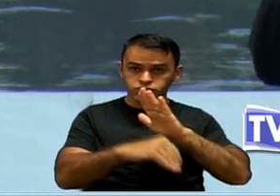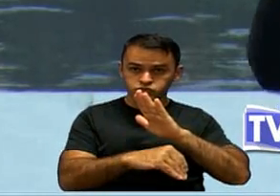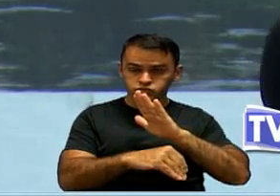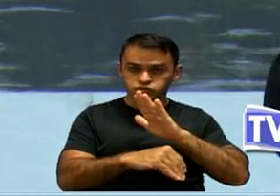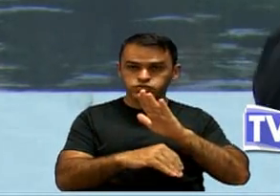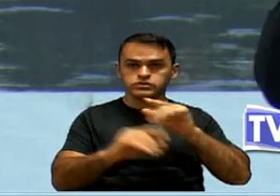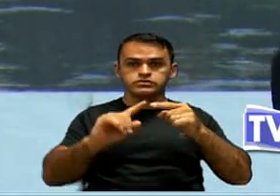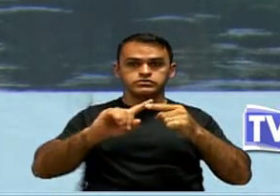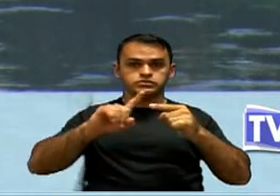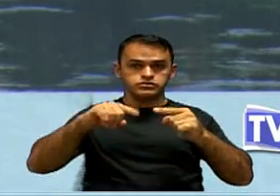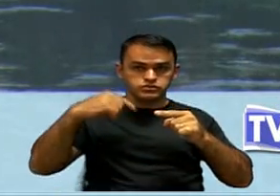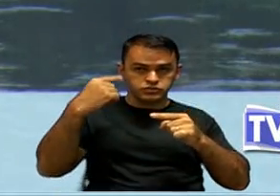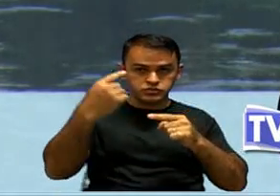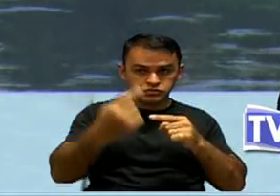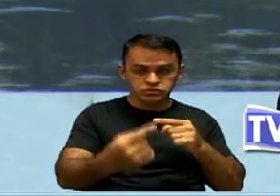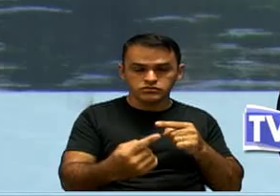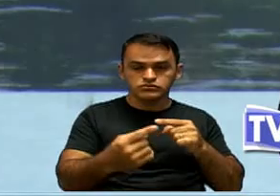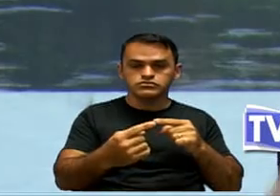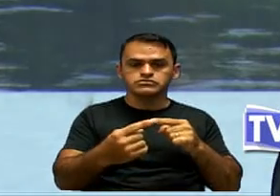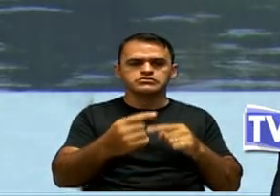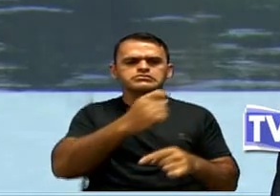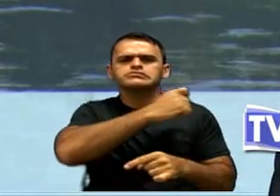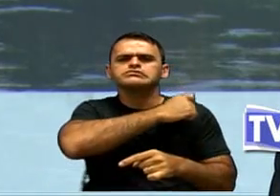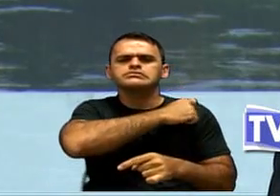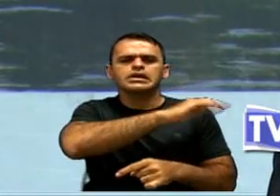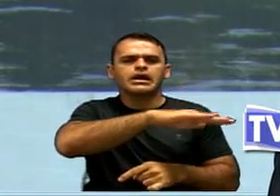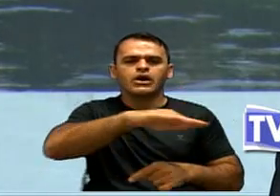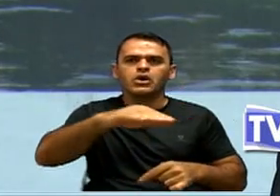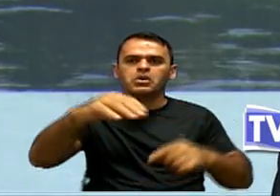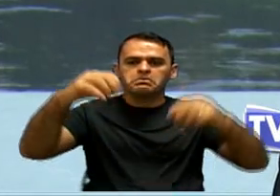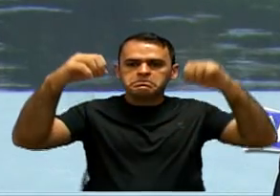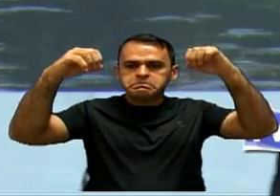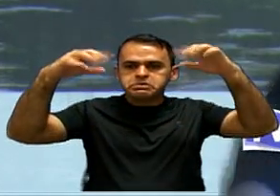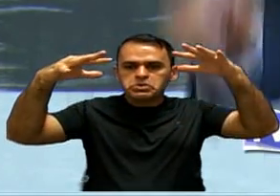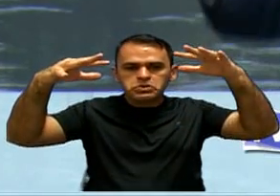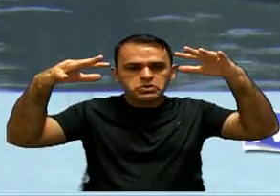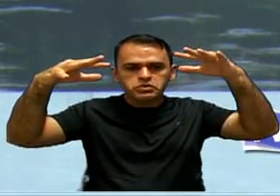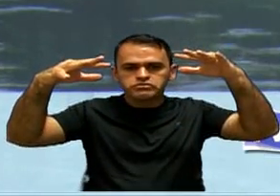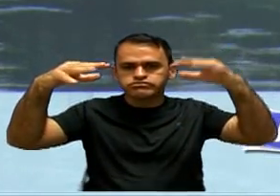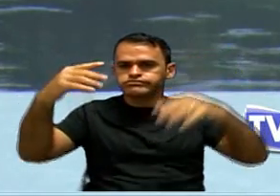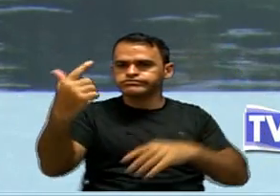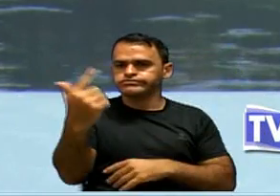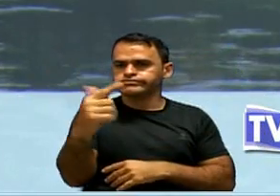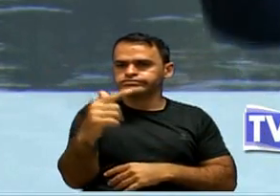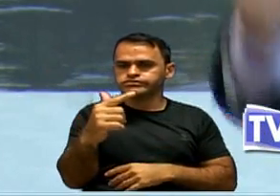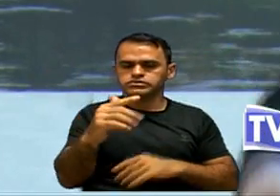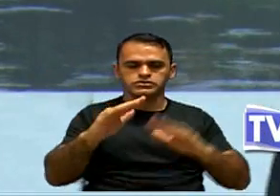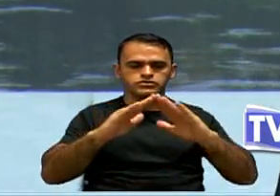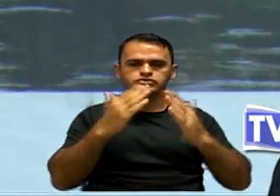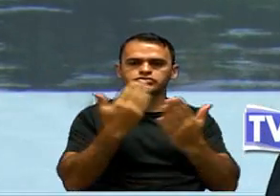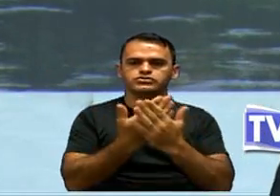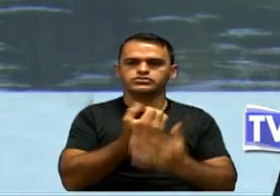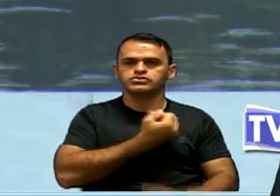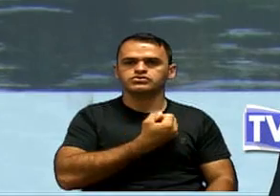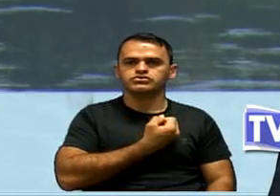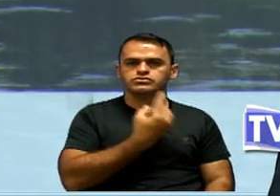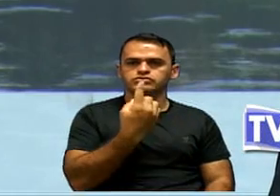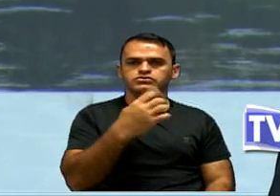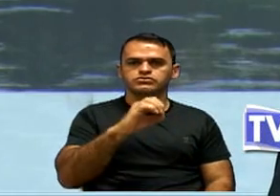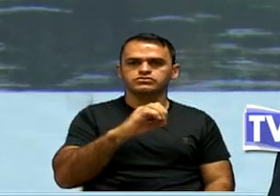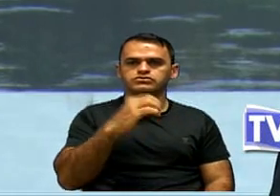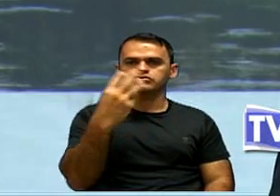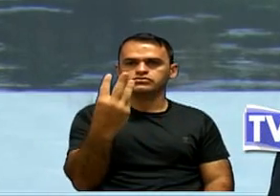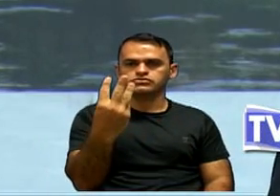escola atende alunos sem energia elétrica. CI 103, no bairro